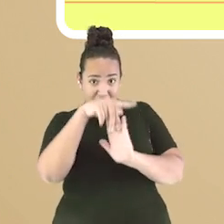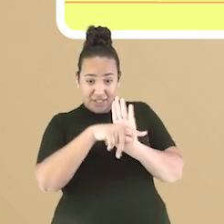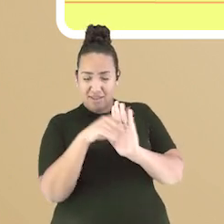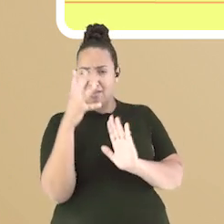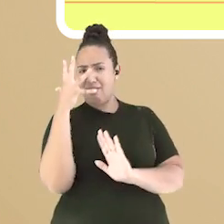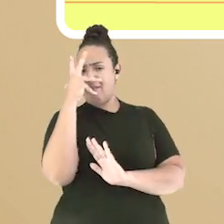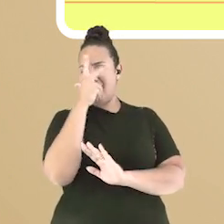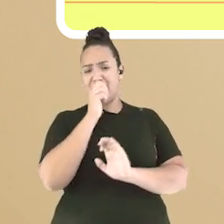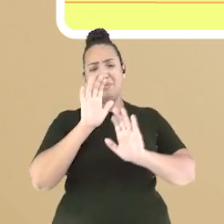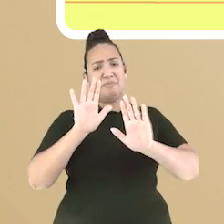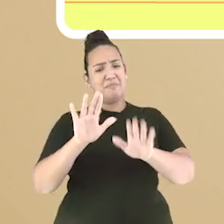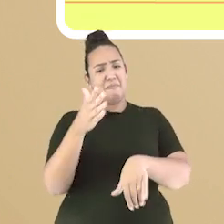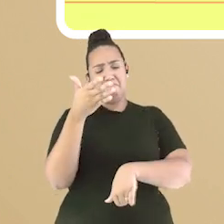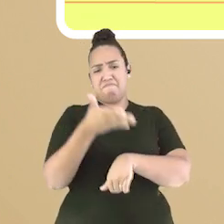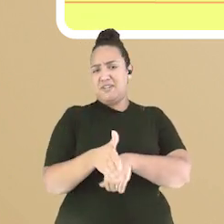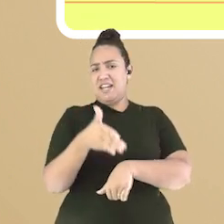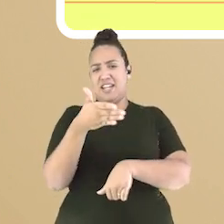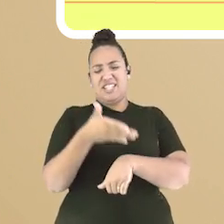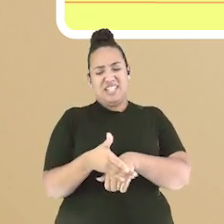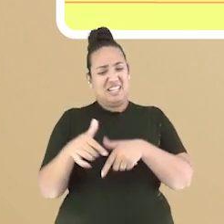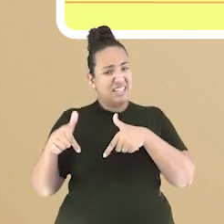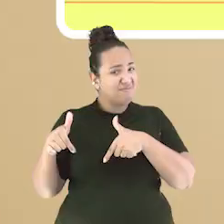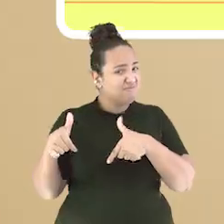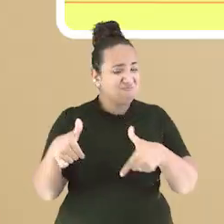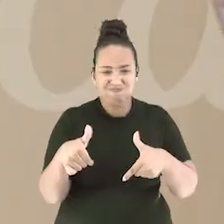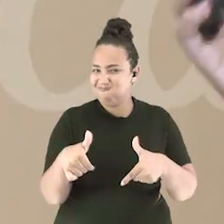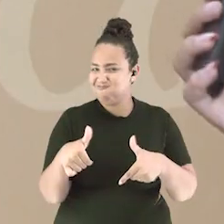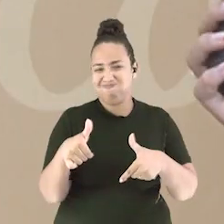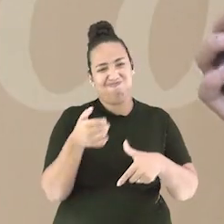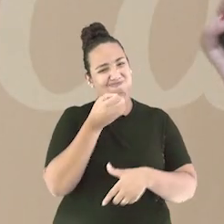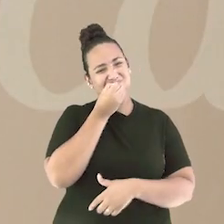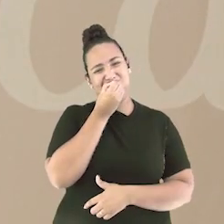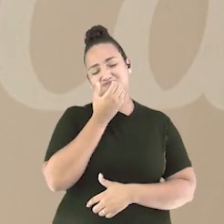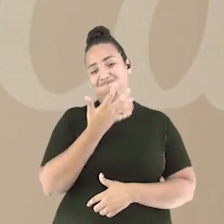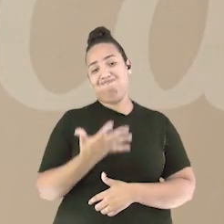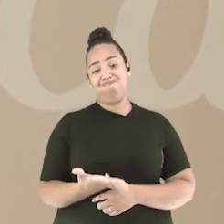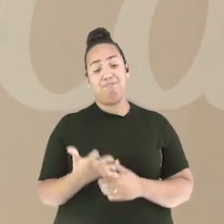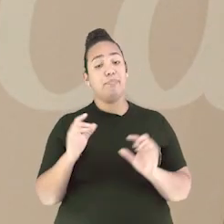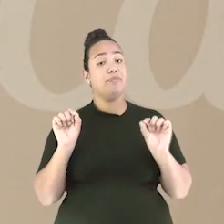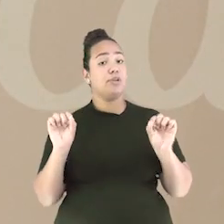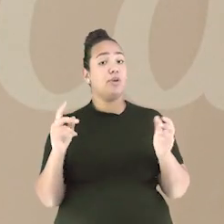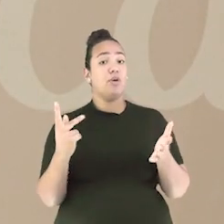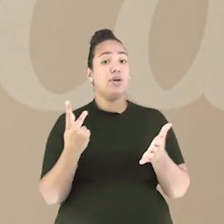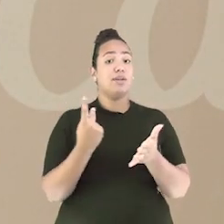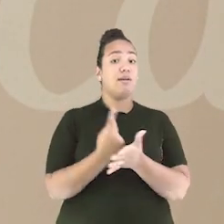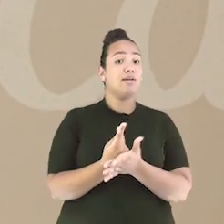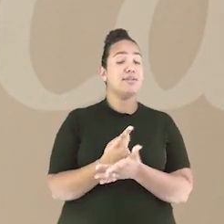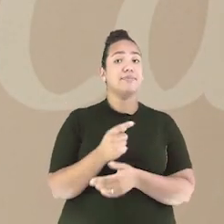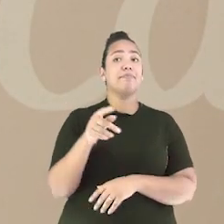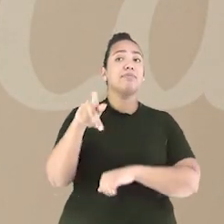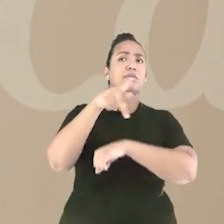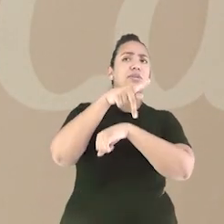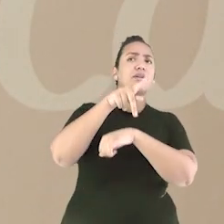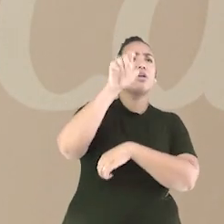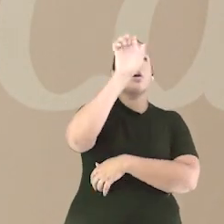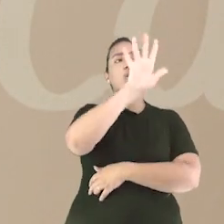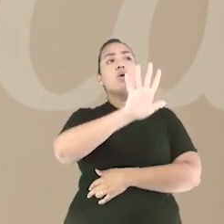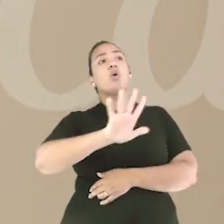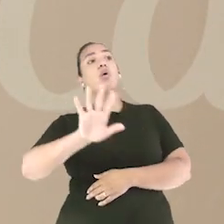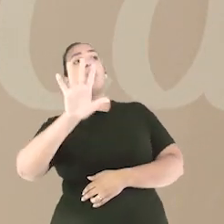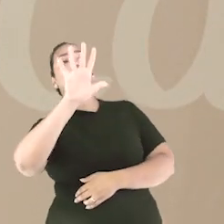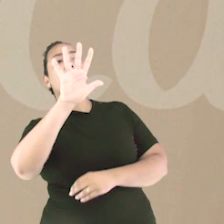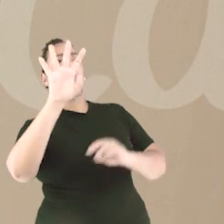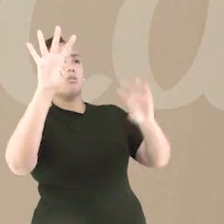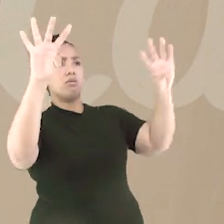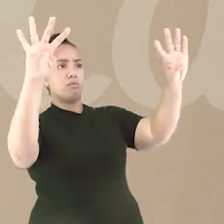na prática não foi muito bom não. Só sei que isso tudo vai chamar a atenção de alguns países europeus